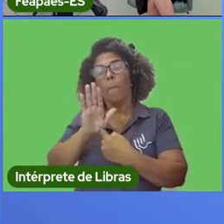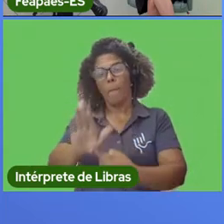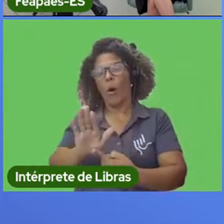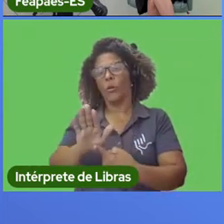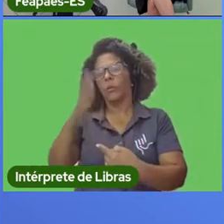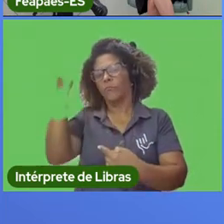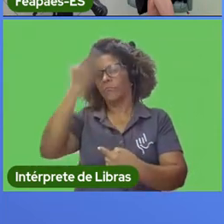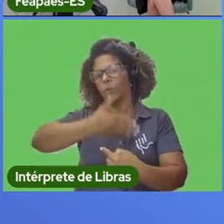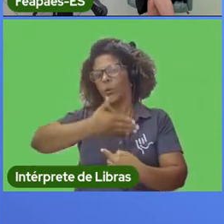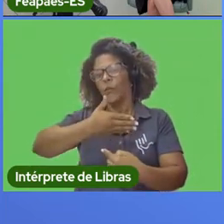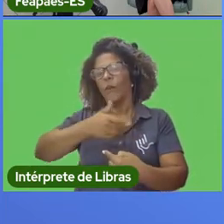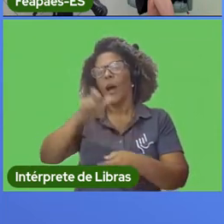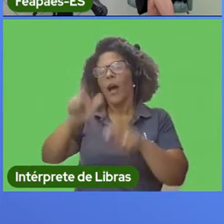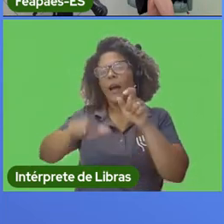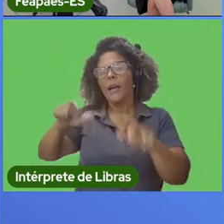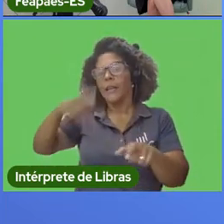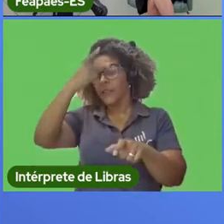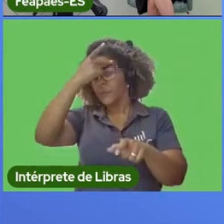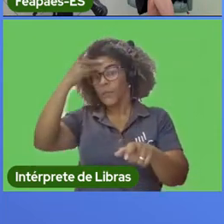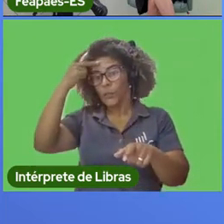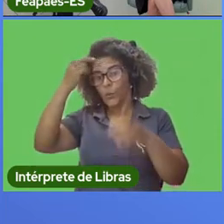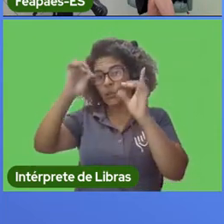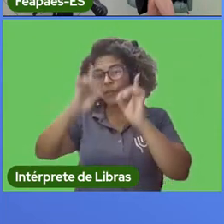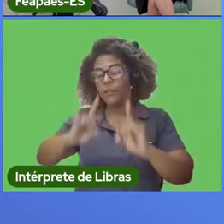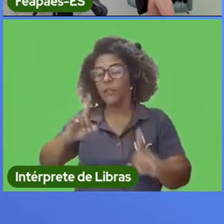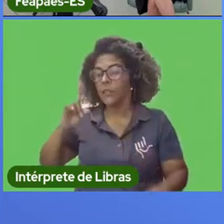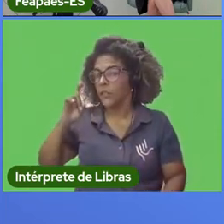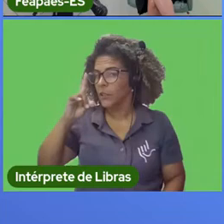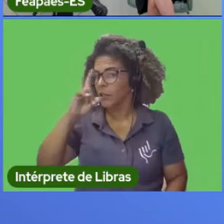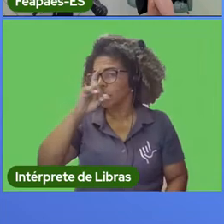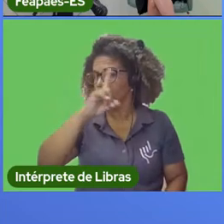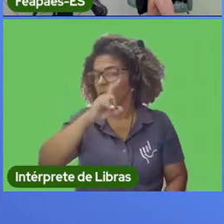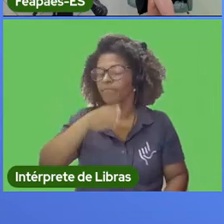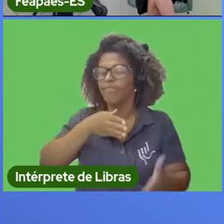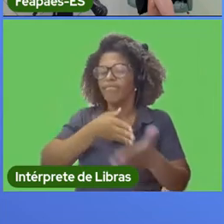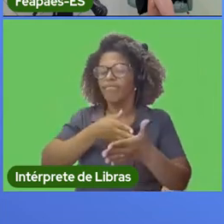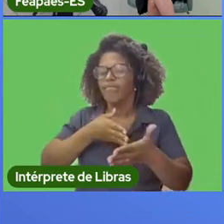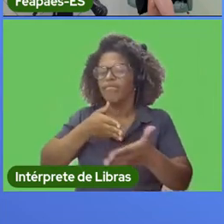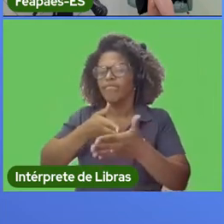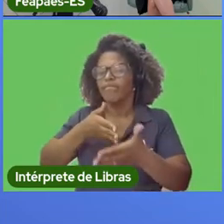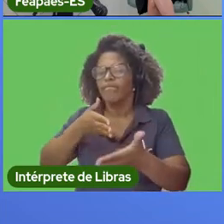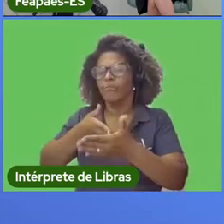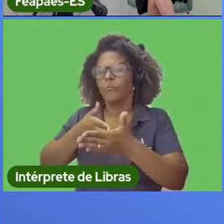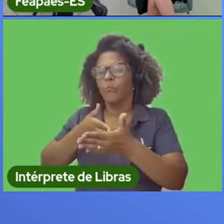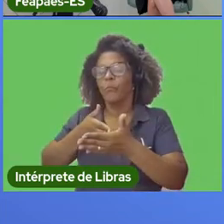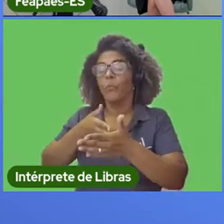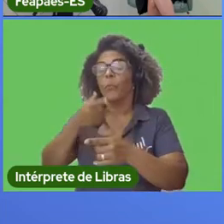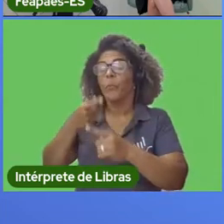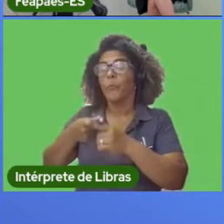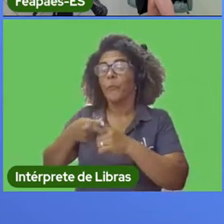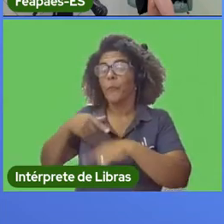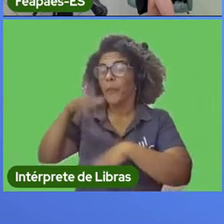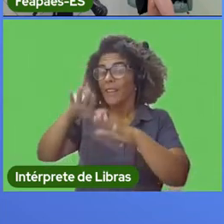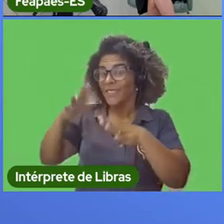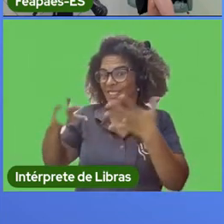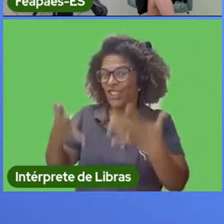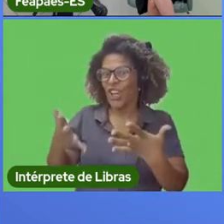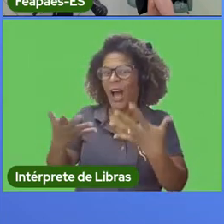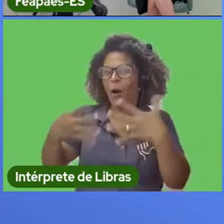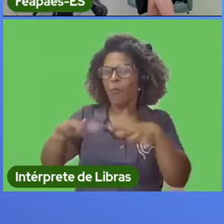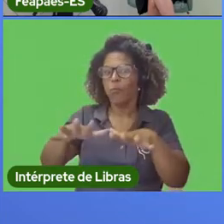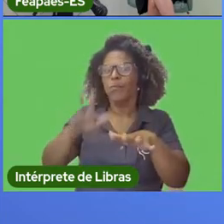pessoas com deficiência enfrentam, e elas são tão significativas que mesmo quando as pessoas estão incluídas no mercado de trabalho, elas